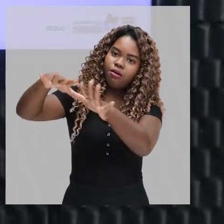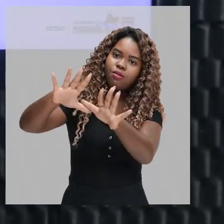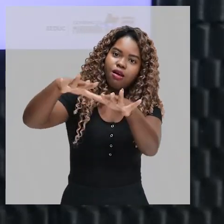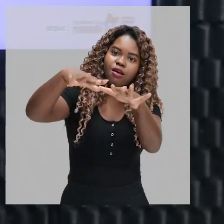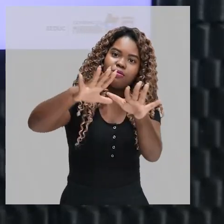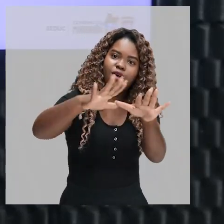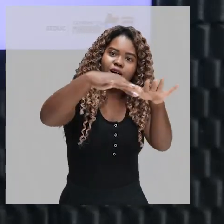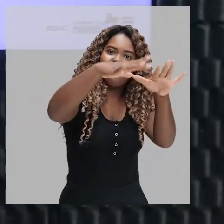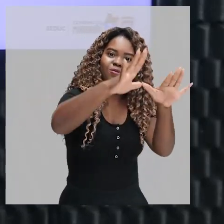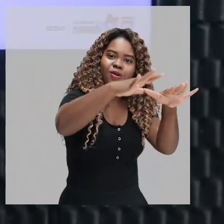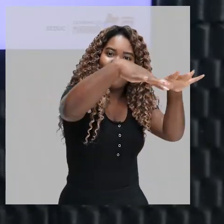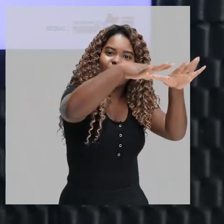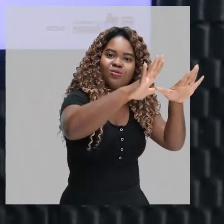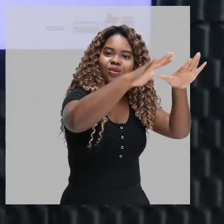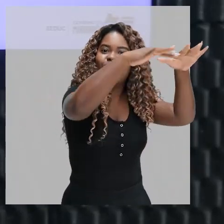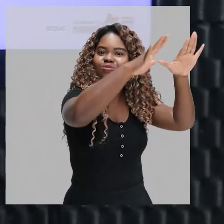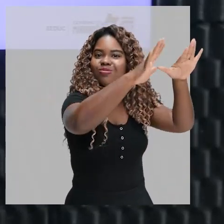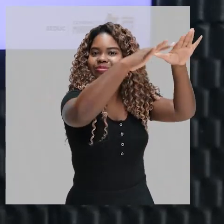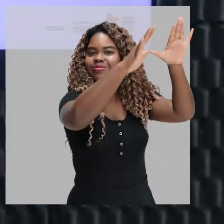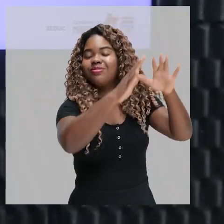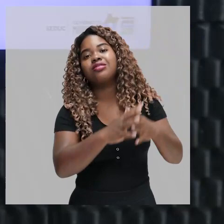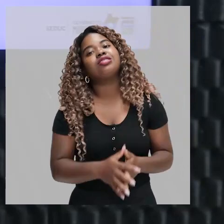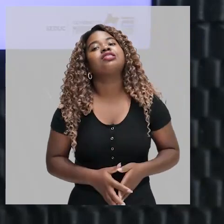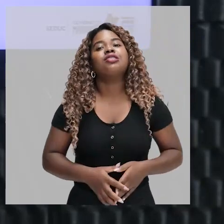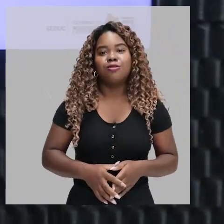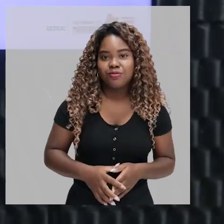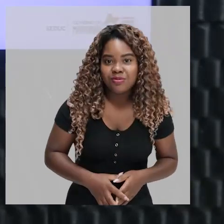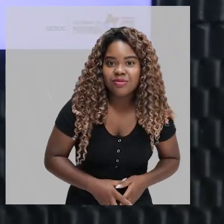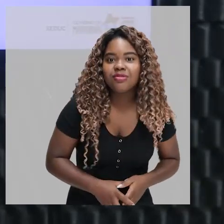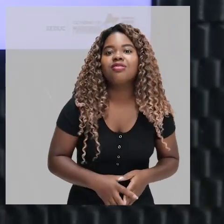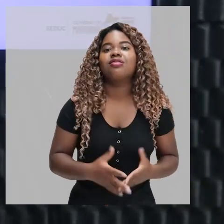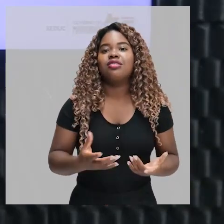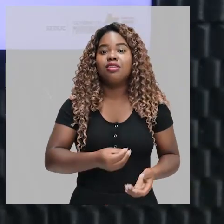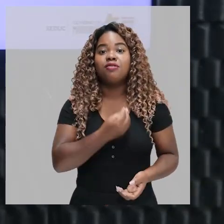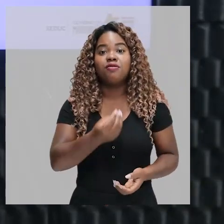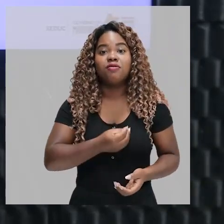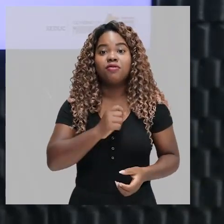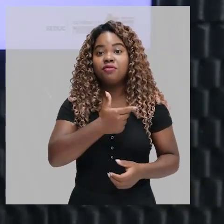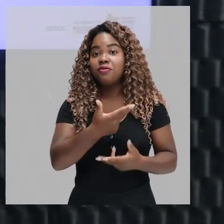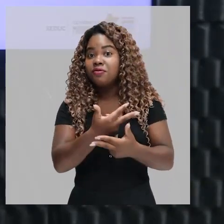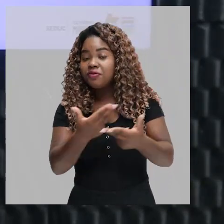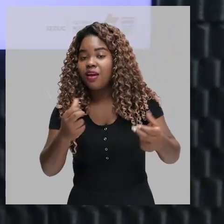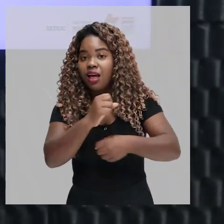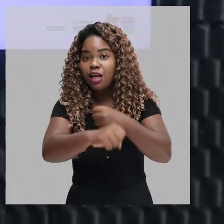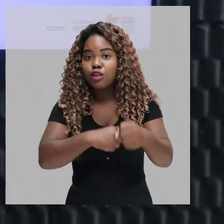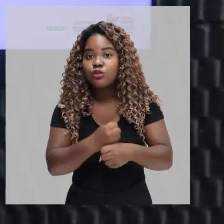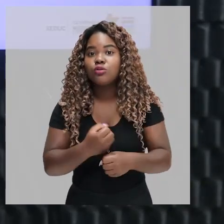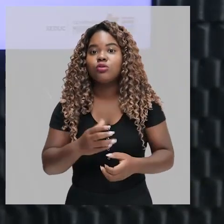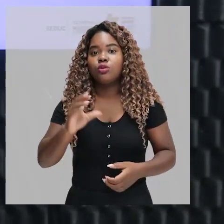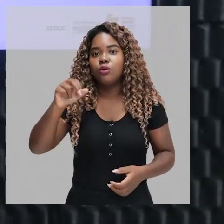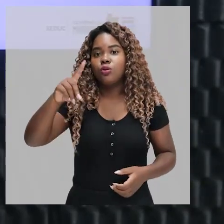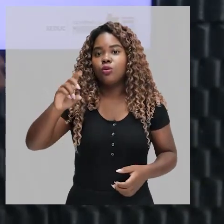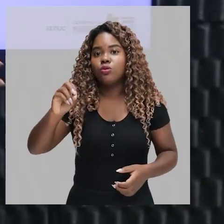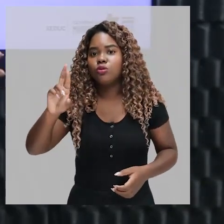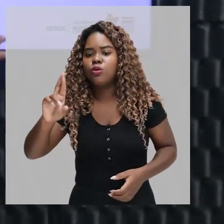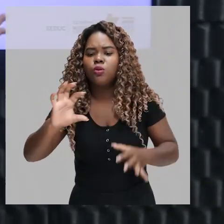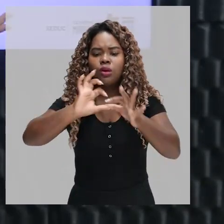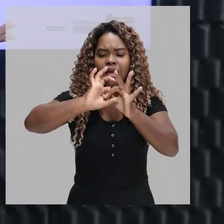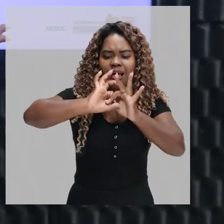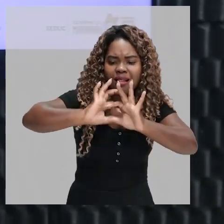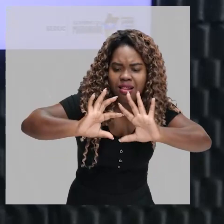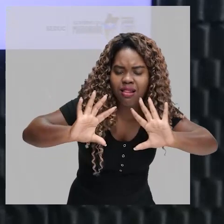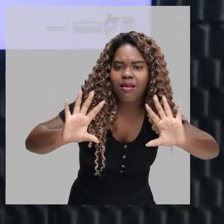voa bastante bem alto e se renova e vive muitos anos ainda então o condor é a liberdade